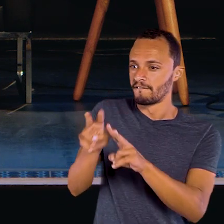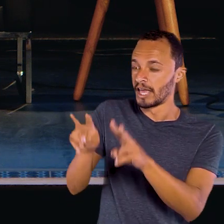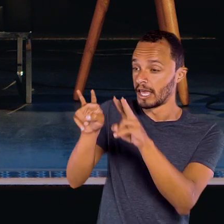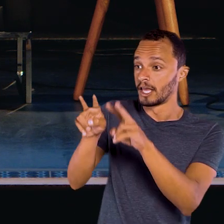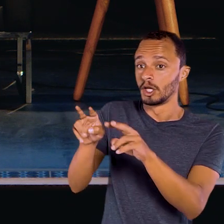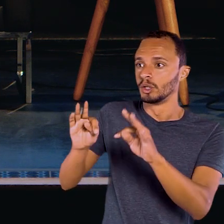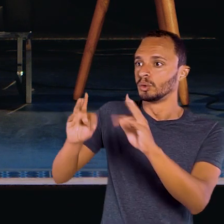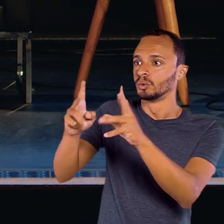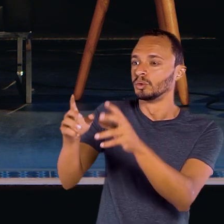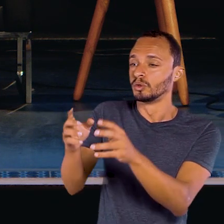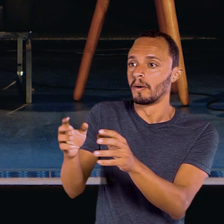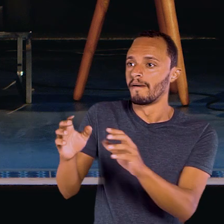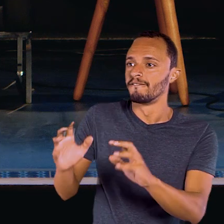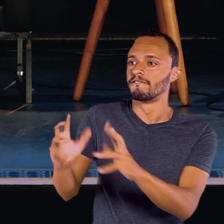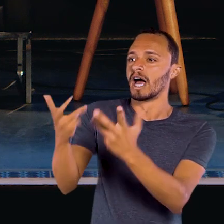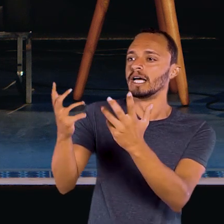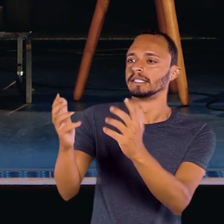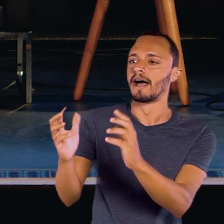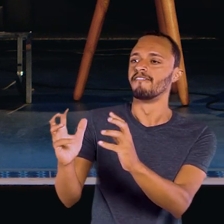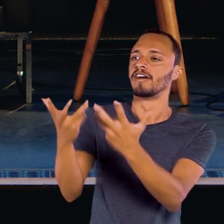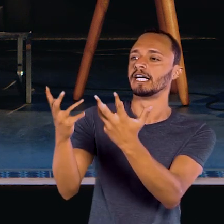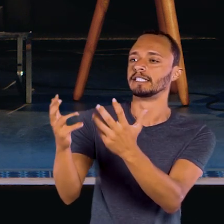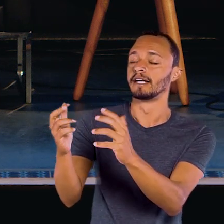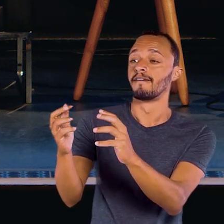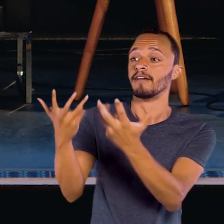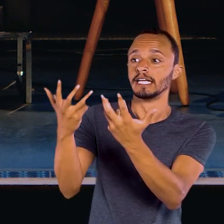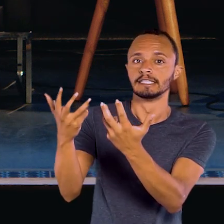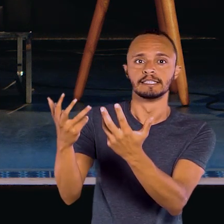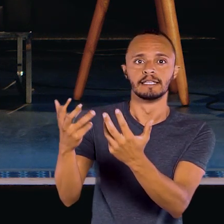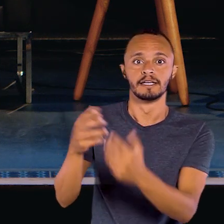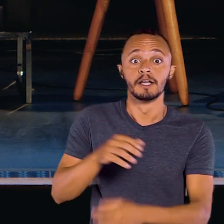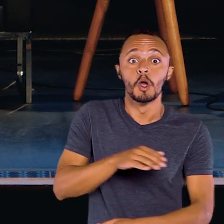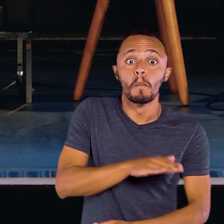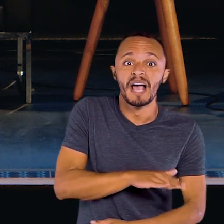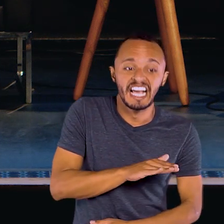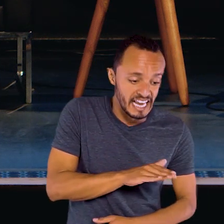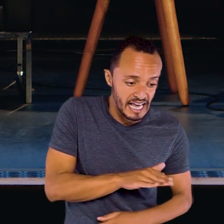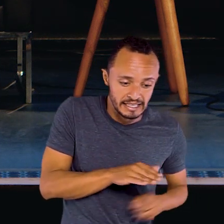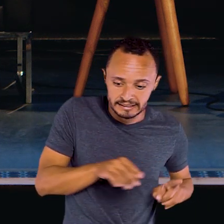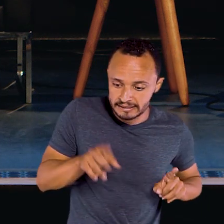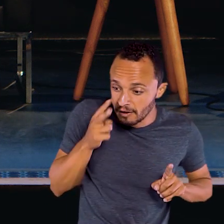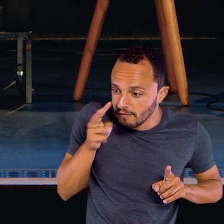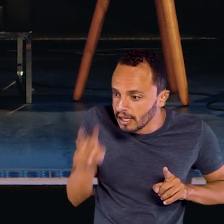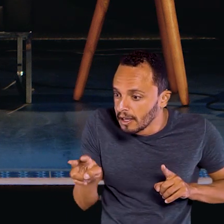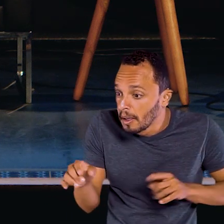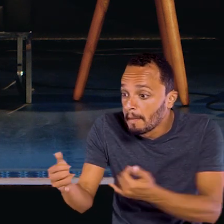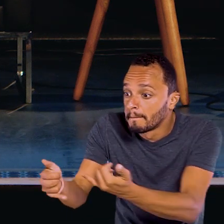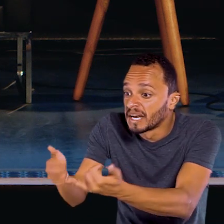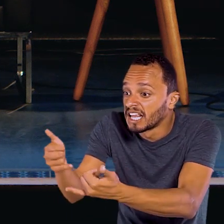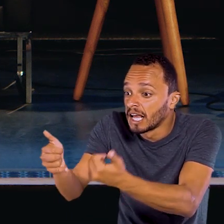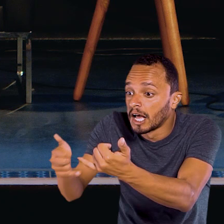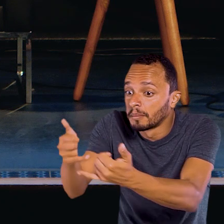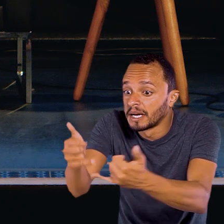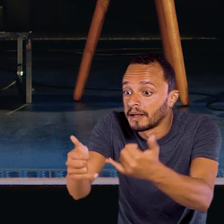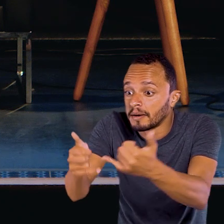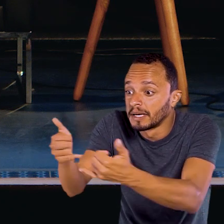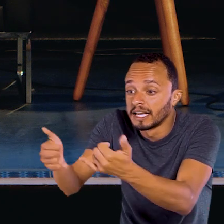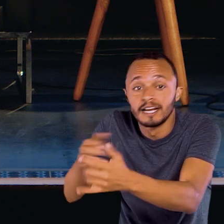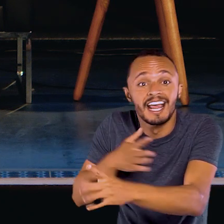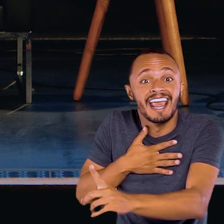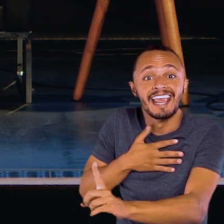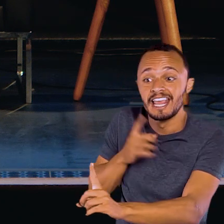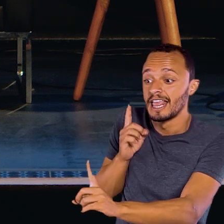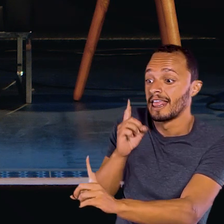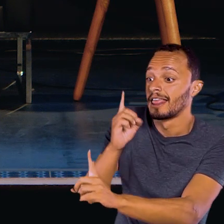nunca daquilo, né? Imagina você sendo uma criança, vendo outras crianças se divertindo, e você não pode estar ali, você não pode... Então, é